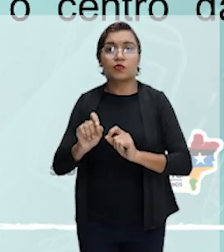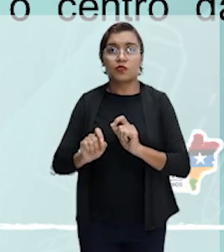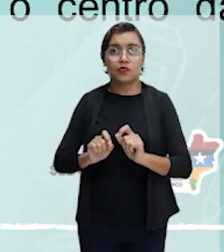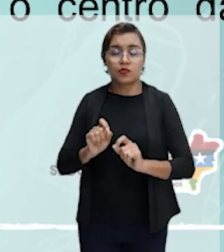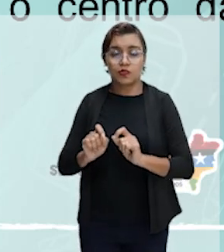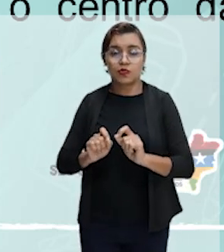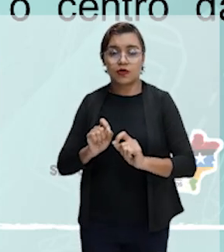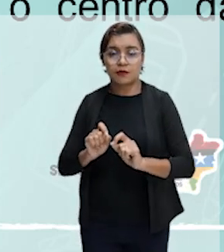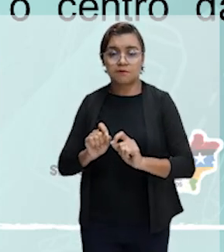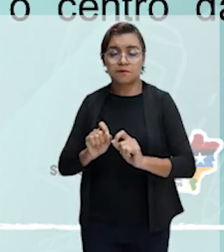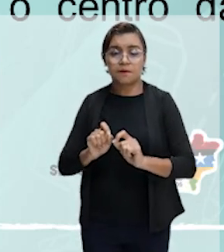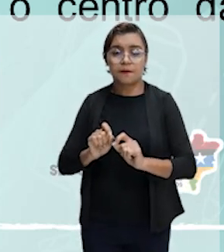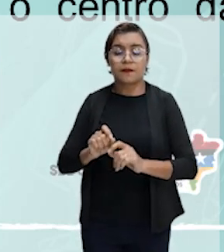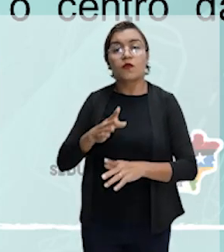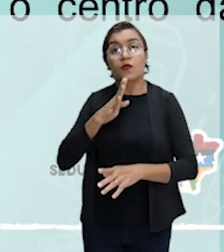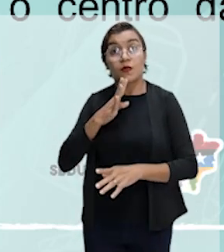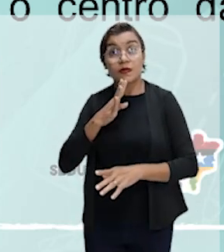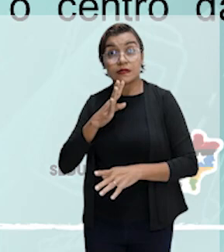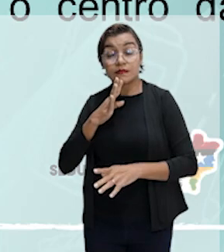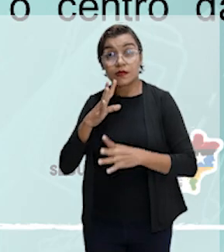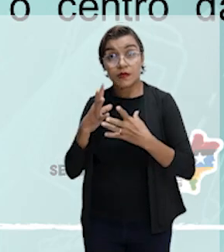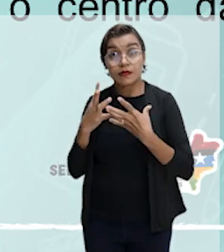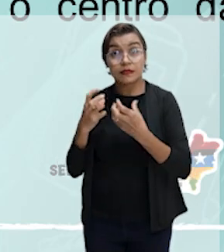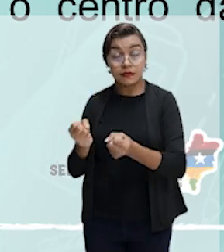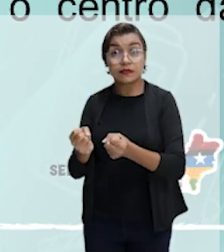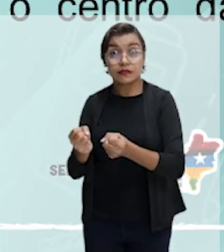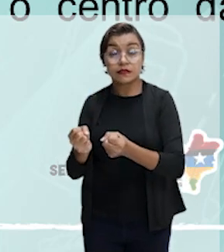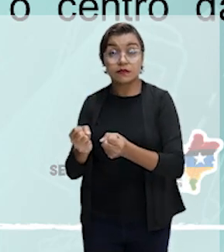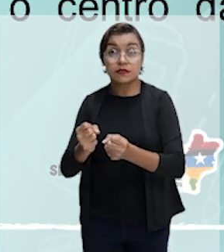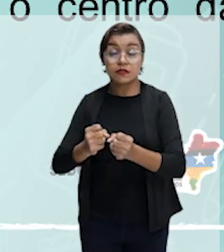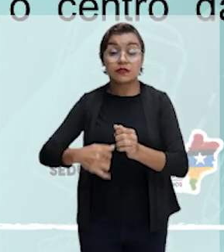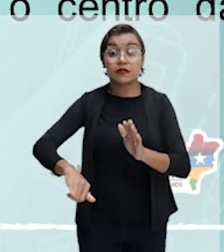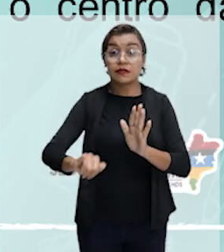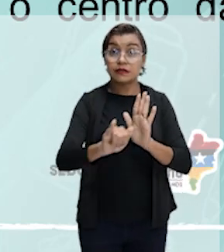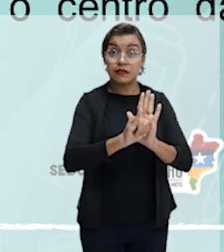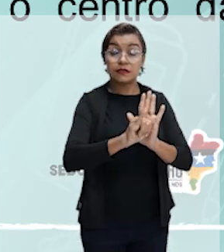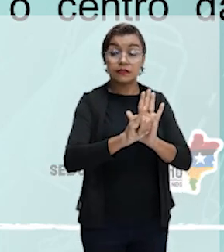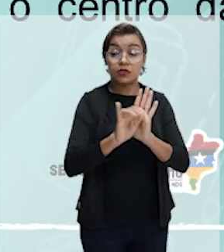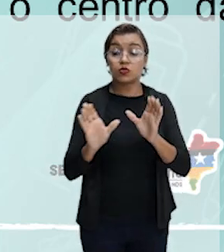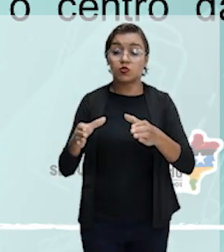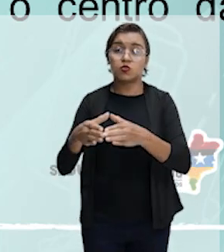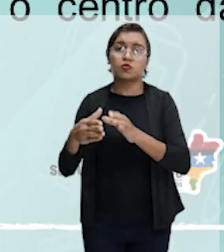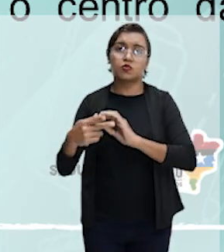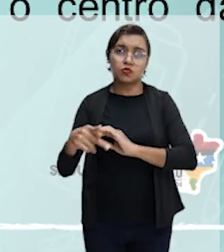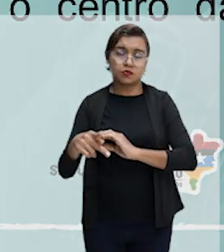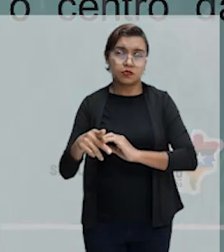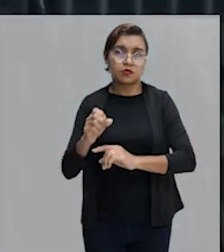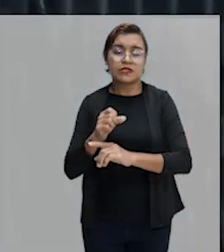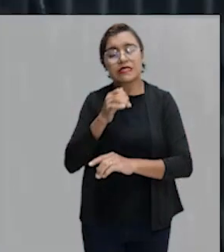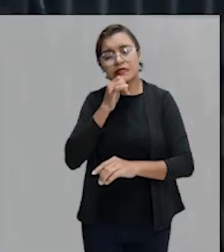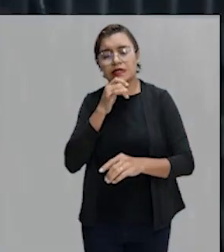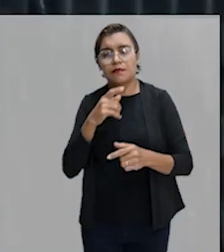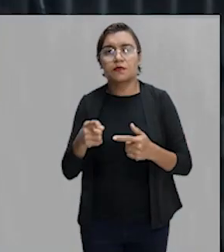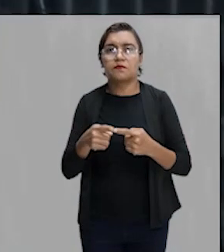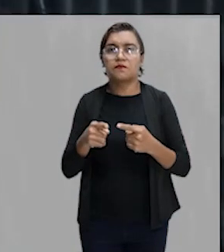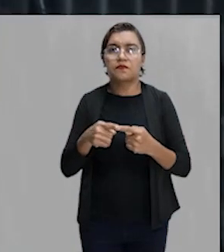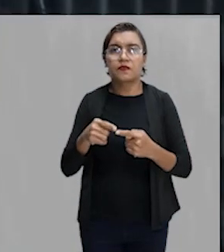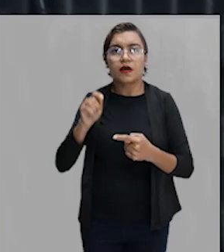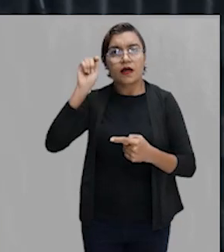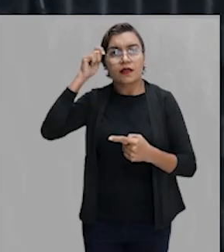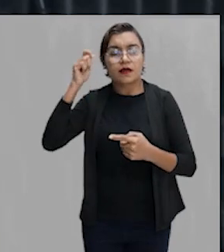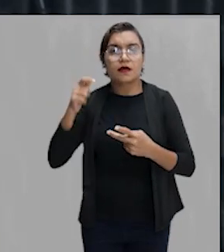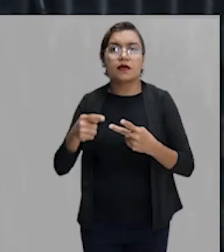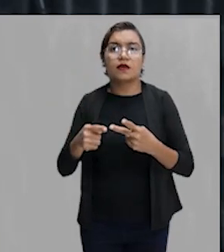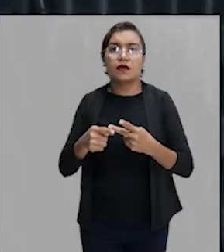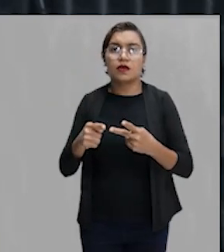e a aceitação das identidades destes grupos sociais, como, por exemplo, os negros, os